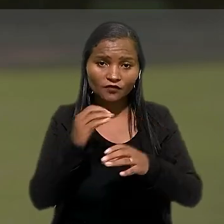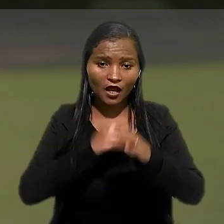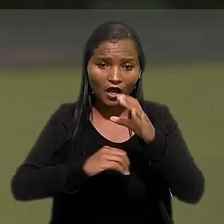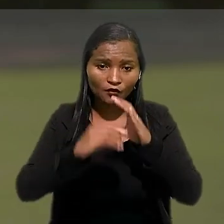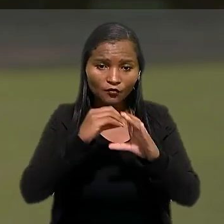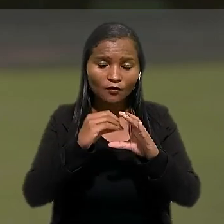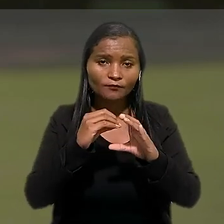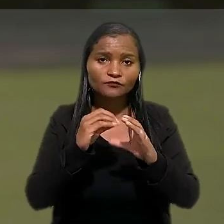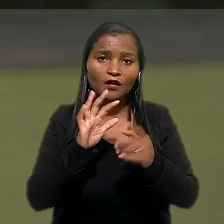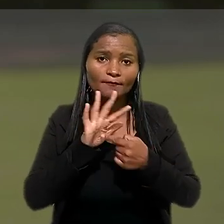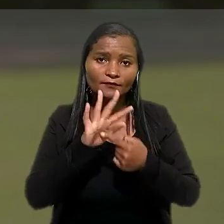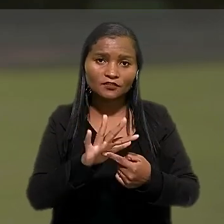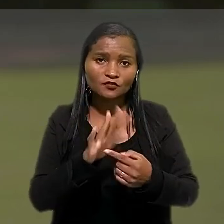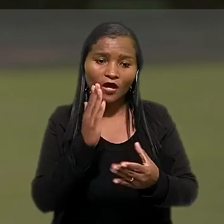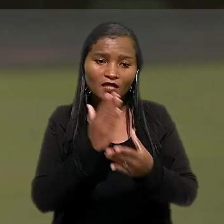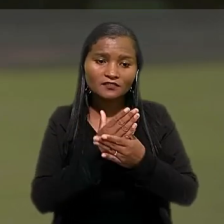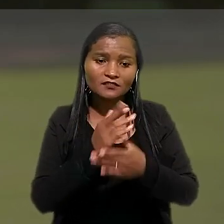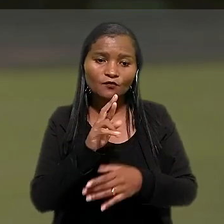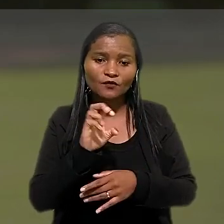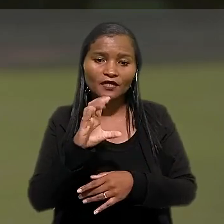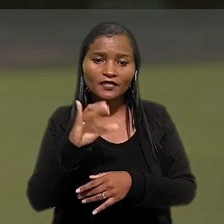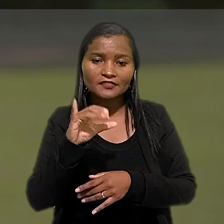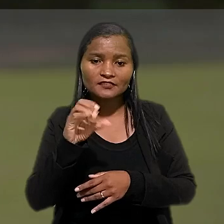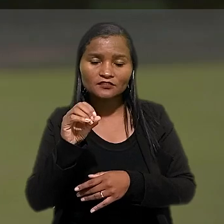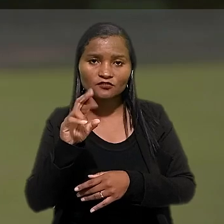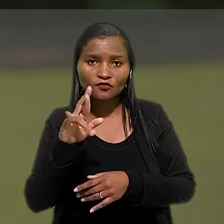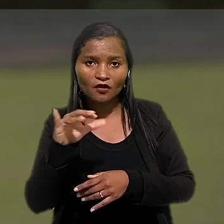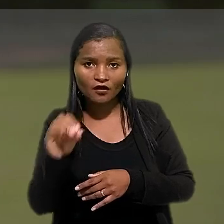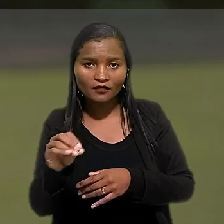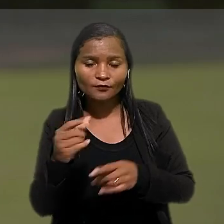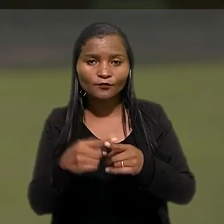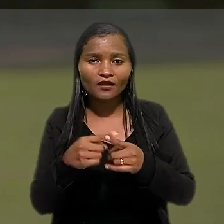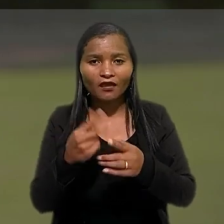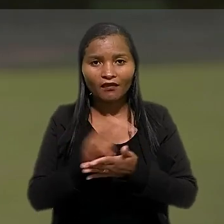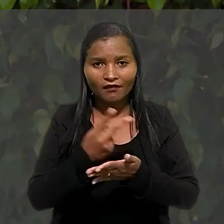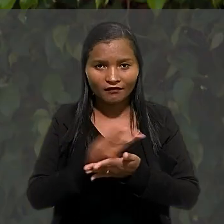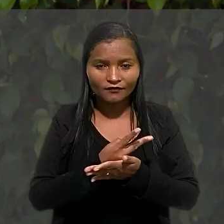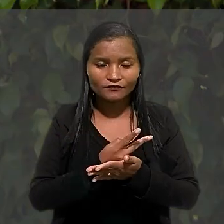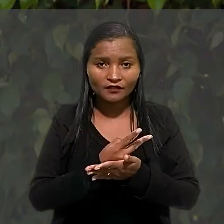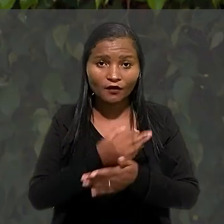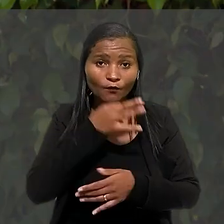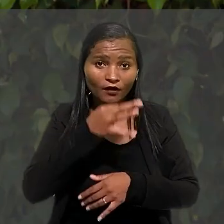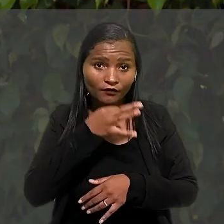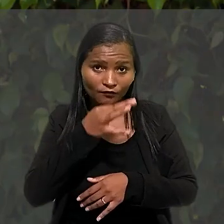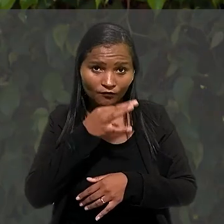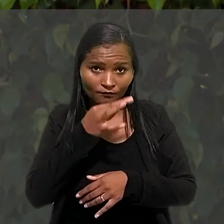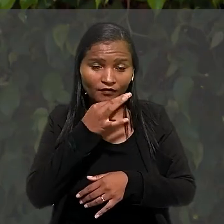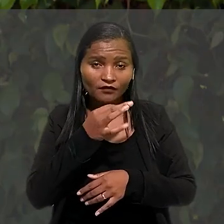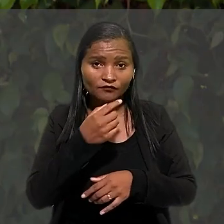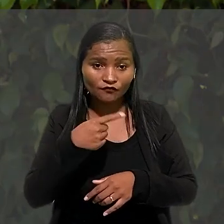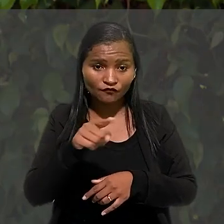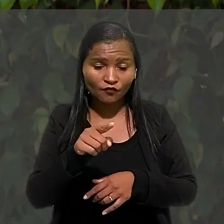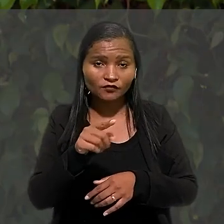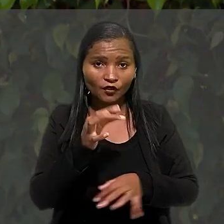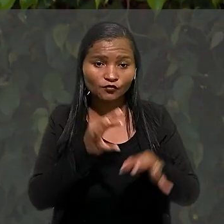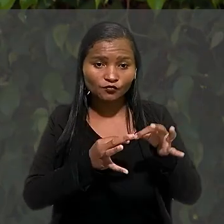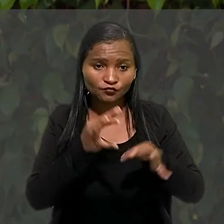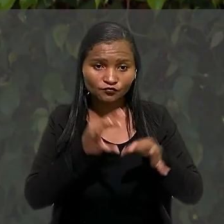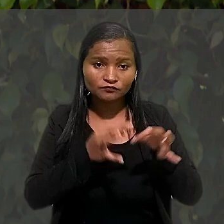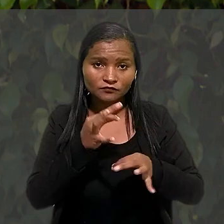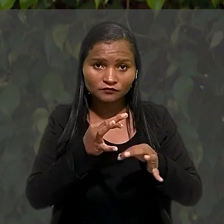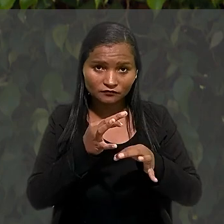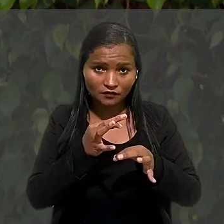de recurso, a Globo apresentou ação rescisória, com base em erro de fato. O argumento da Globo foi de que o juízo